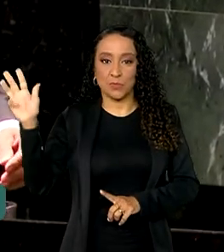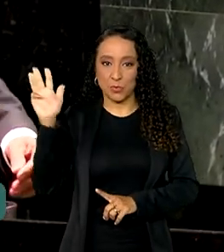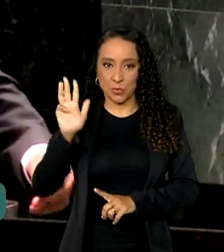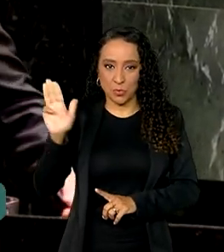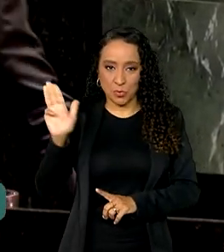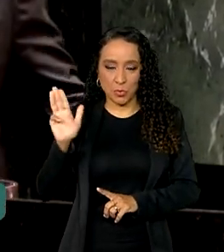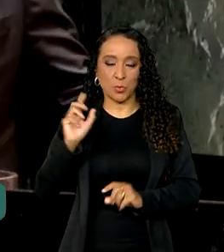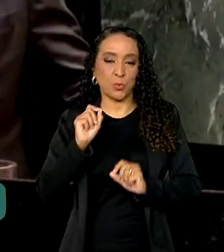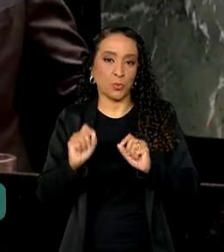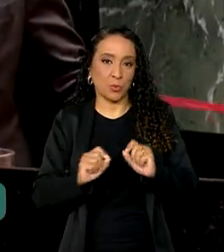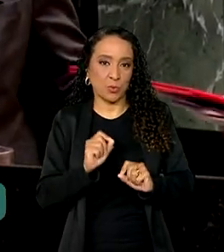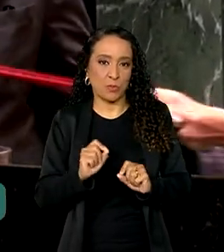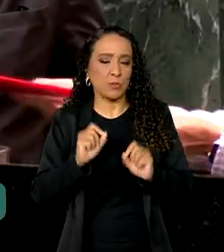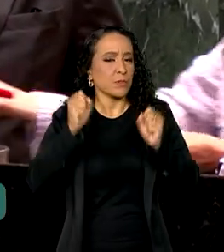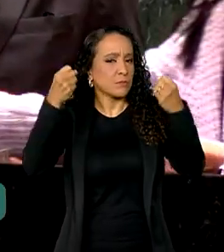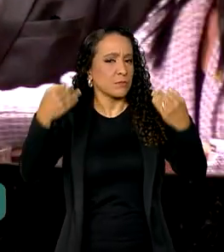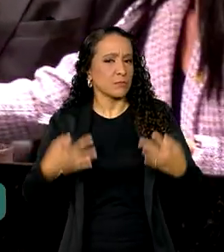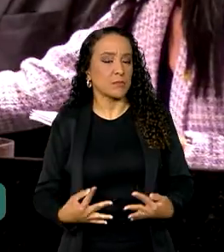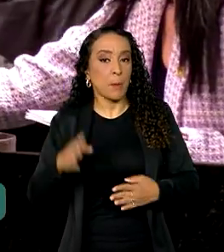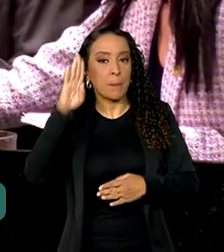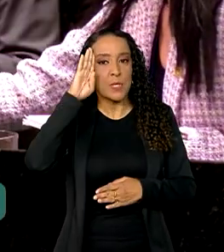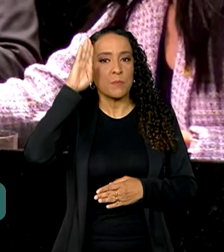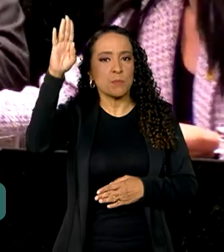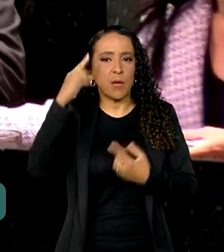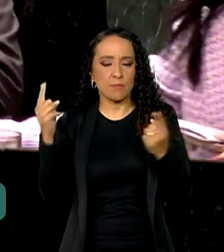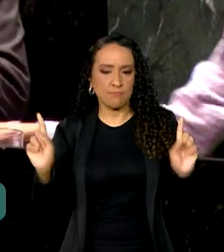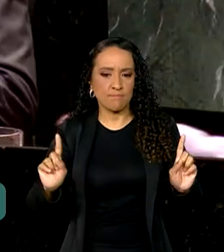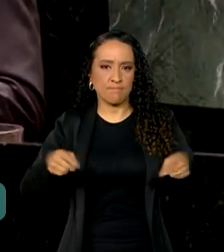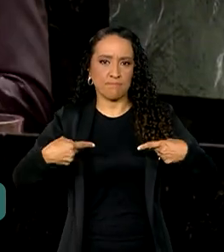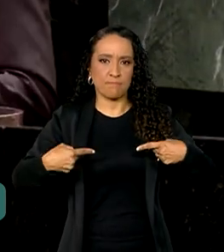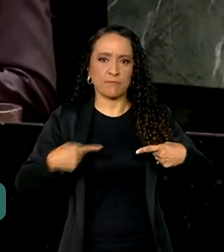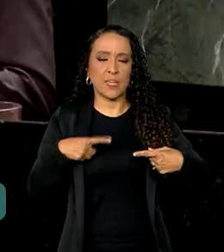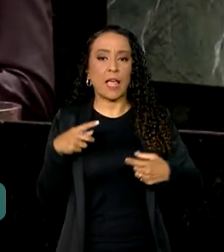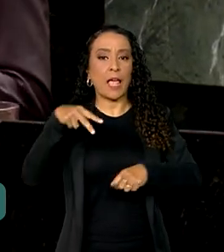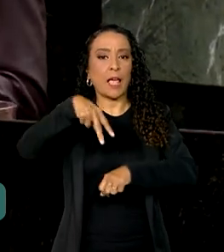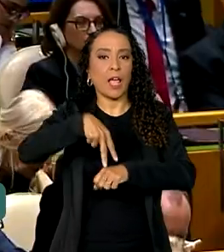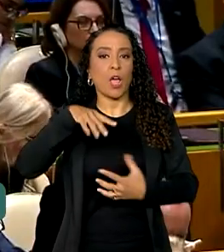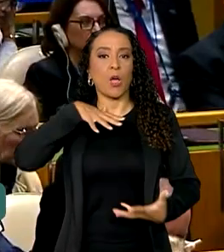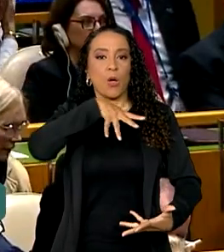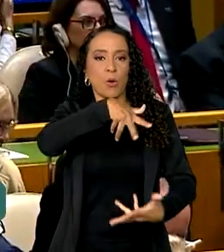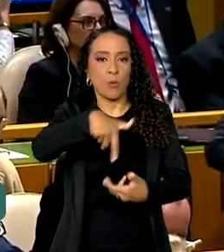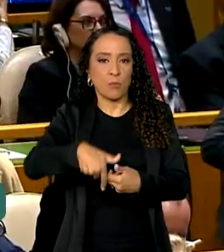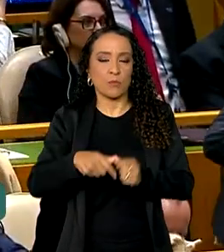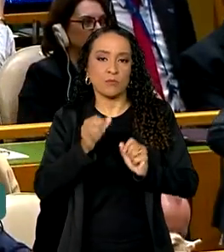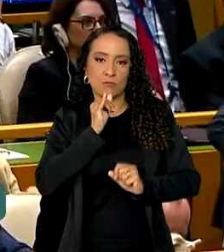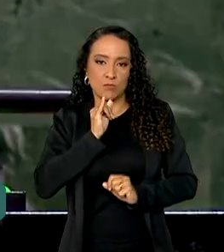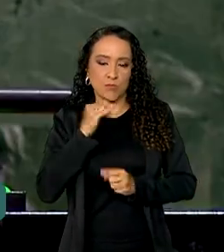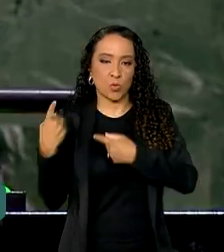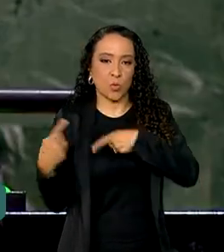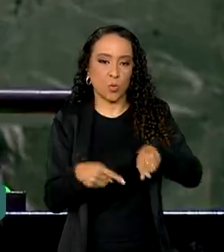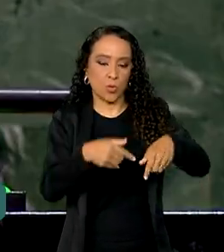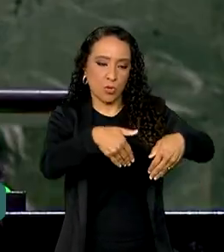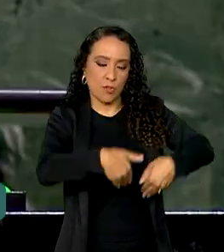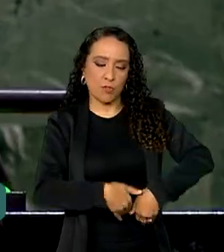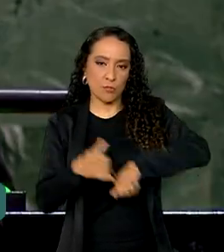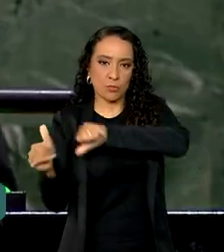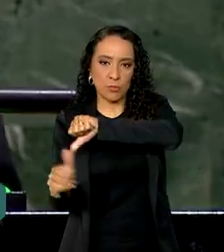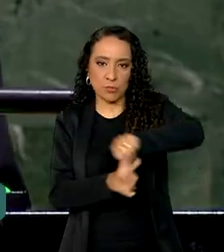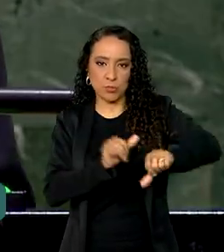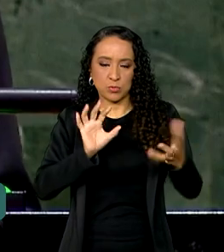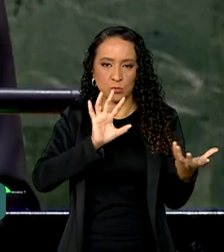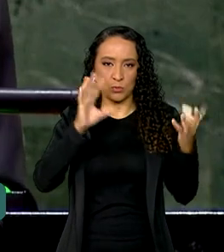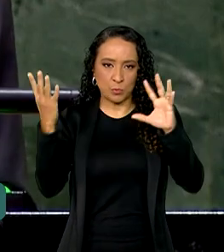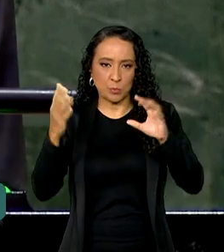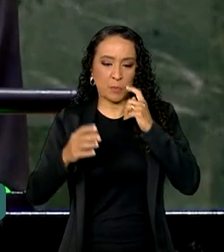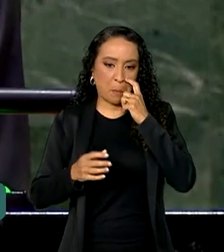Inácio Lula da Silva destacou os principais desafios que se colocam ao mundo, como o combate à fome e as mudanças